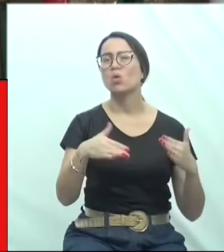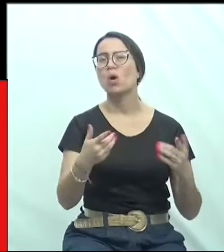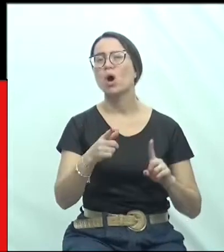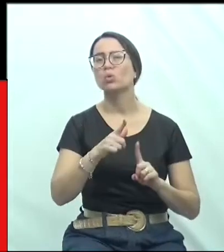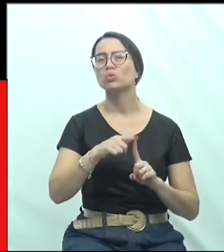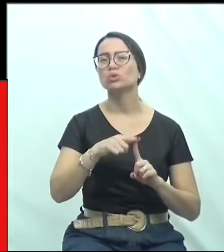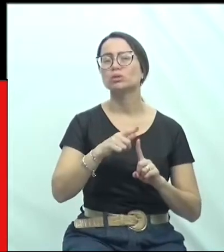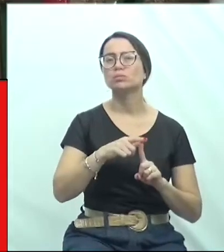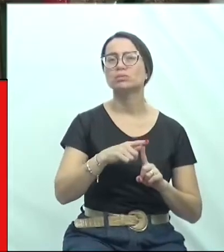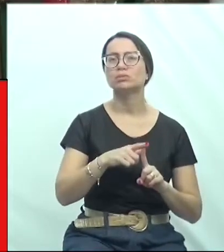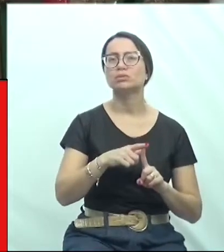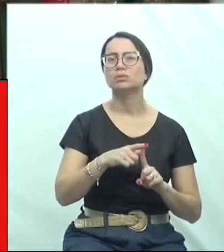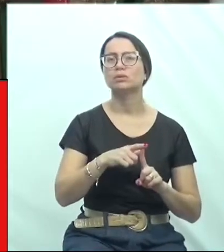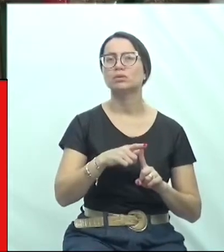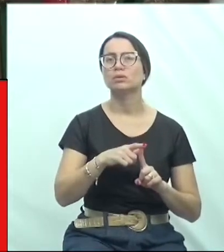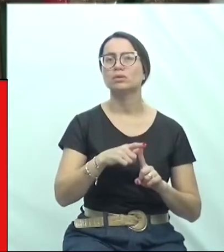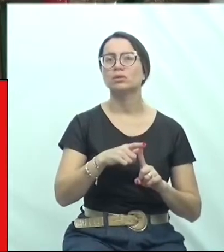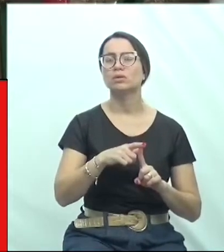Se já